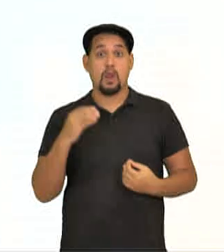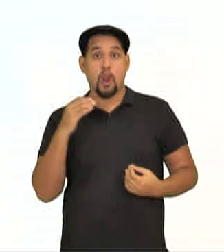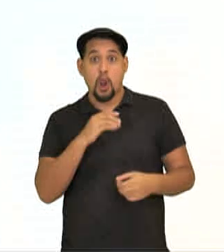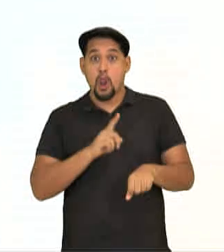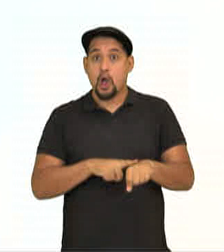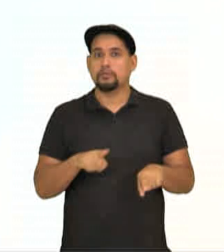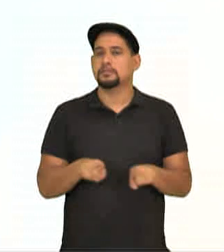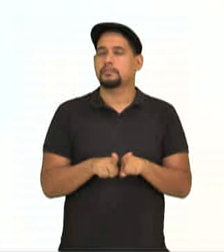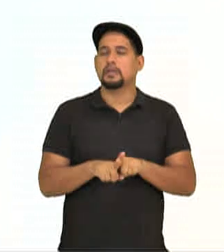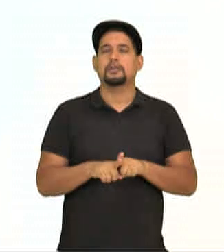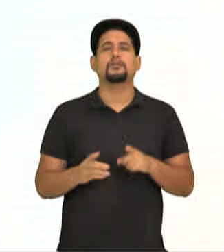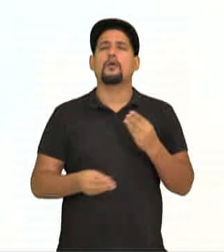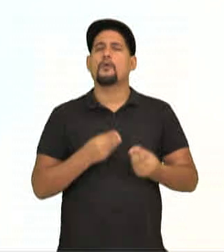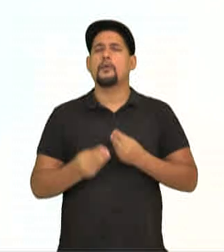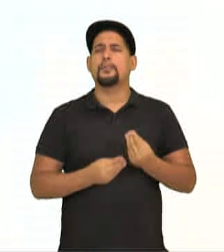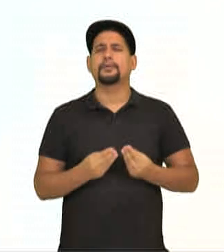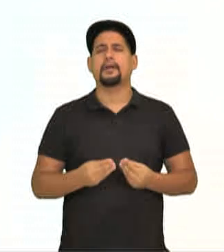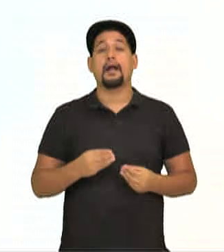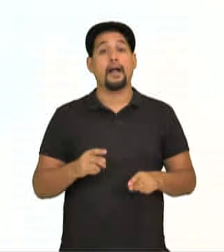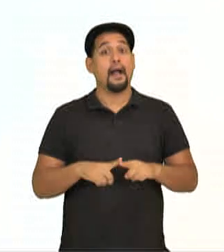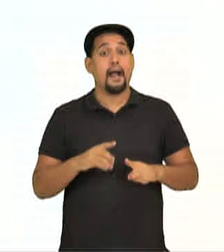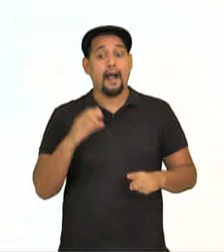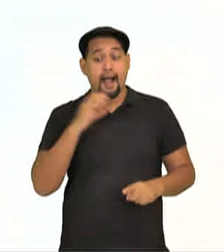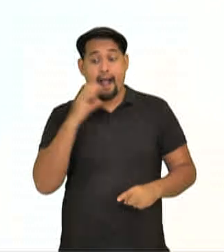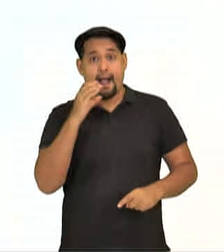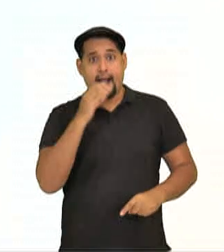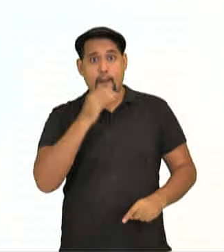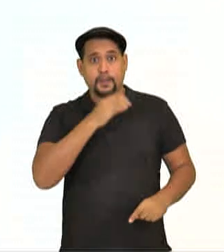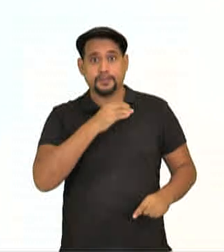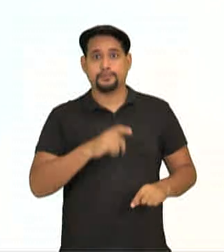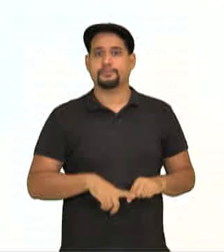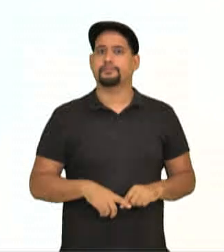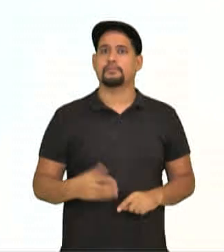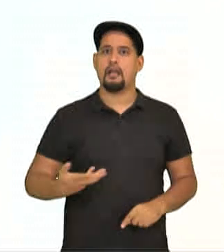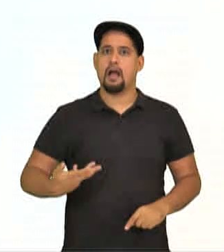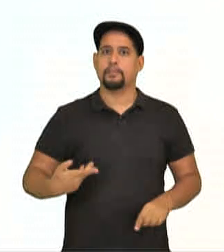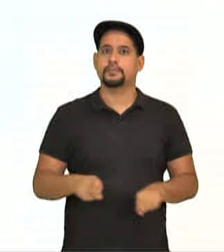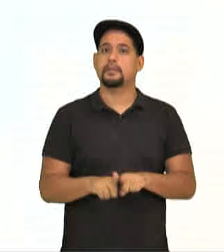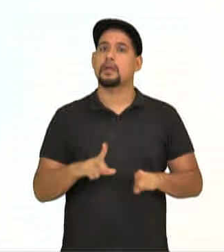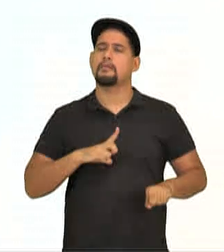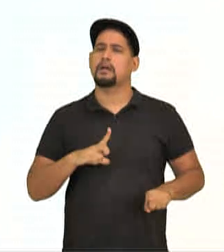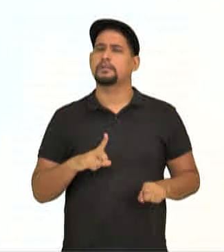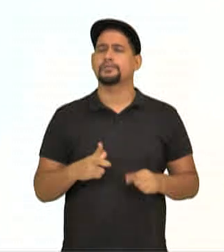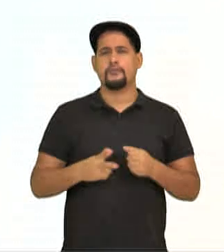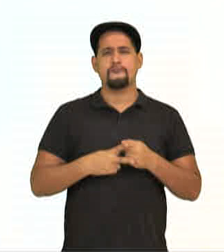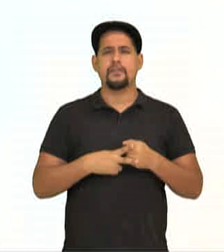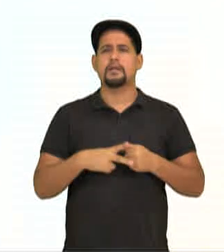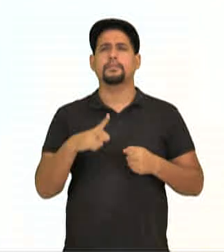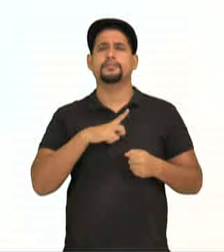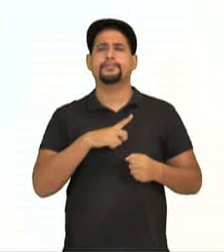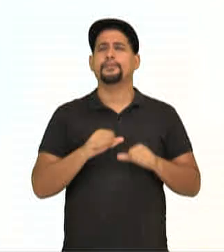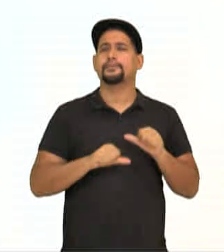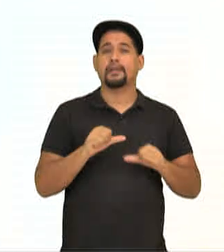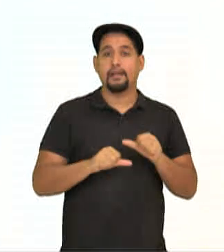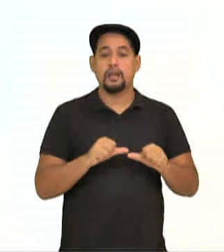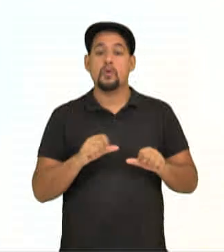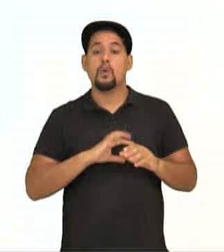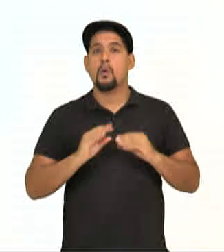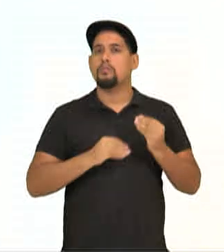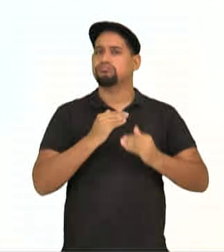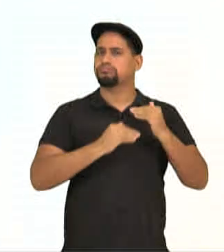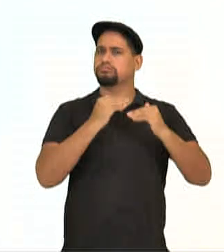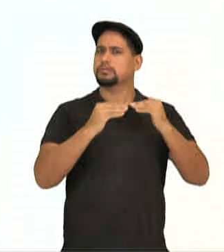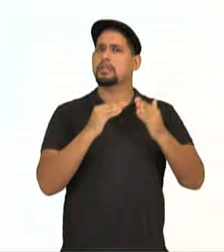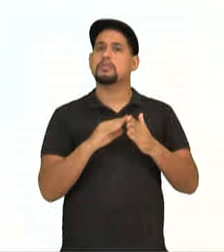tempo. Andar, como que ela anda? Mais depressa. Então, com a inclusão dos advérbios, os versos ganham mais dinamismo na